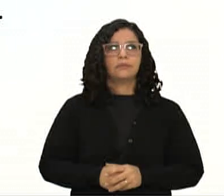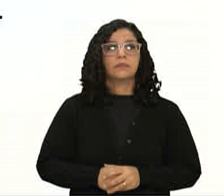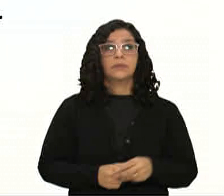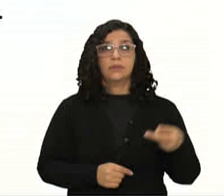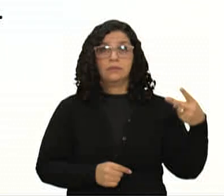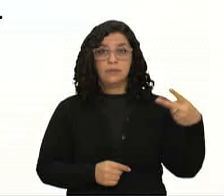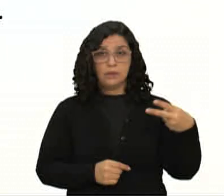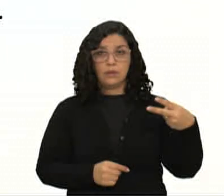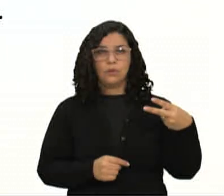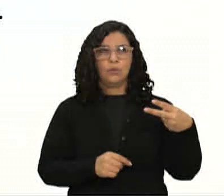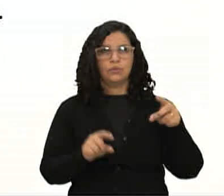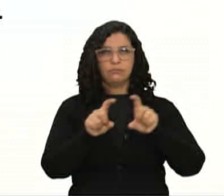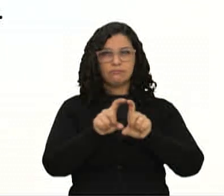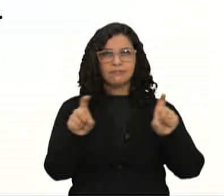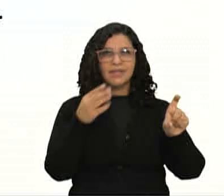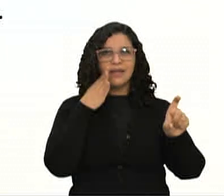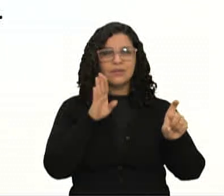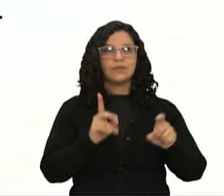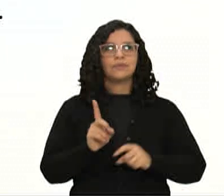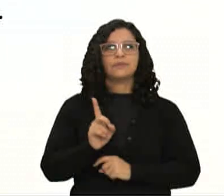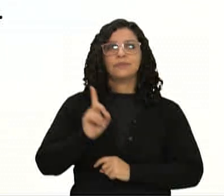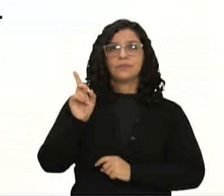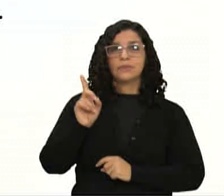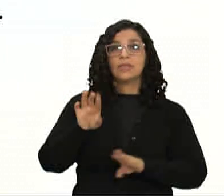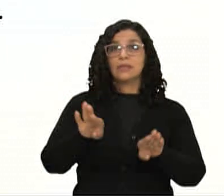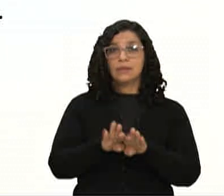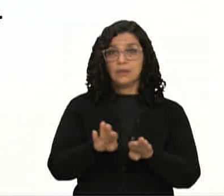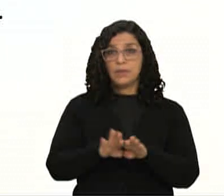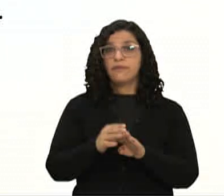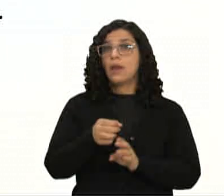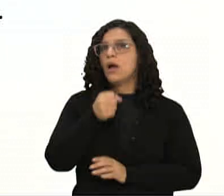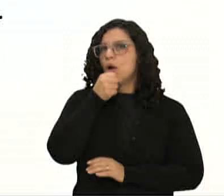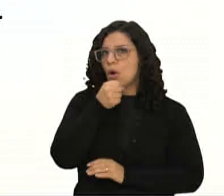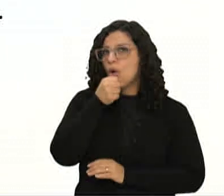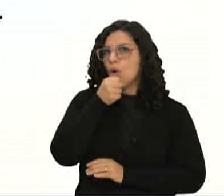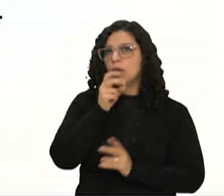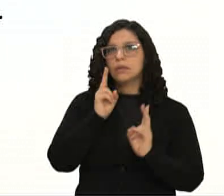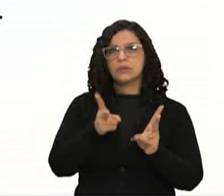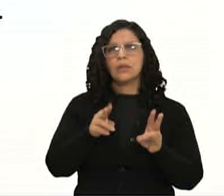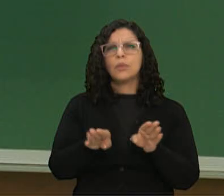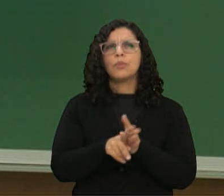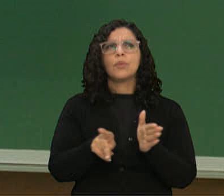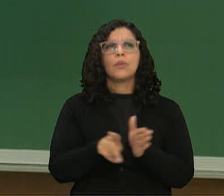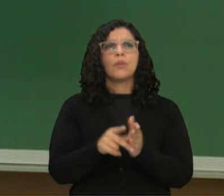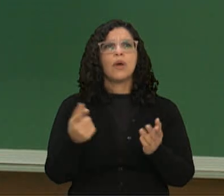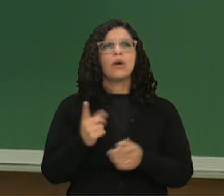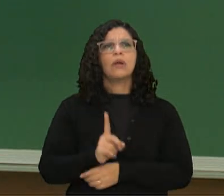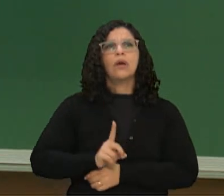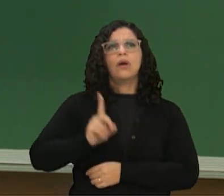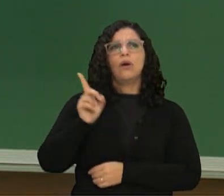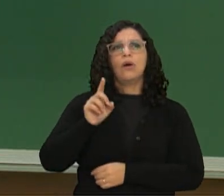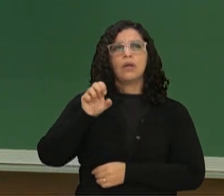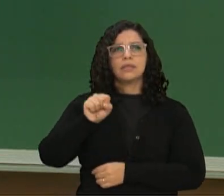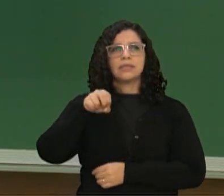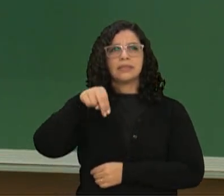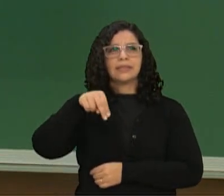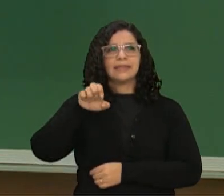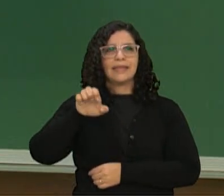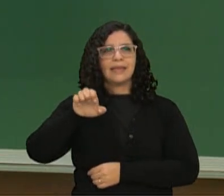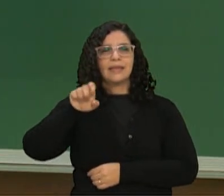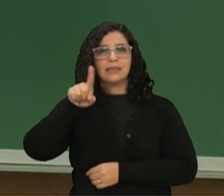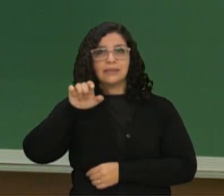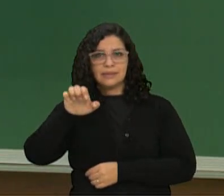sneeze in your bent elbow, not your hands. Cough nós já vimos, que é tossir, e o sneeze eu coloquei ali no vocabulário para vocês,